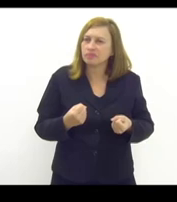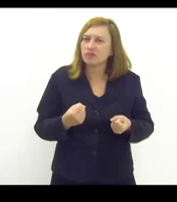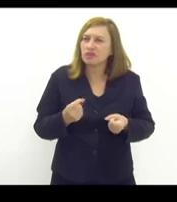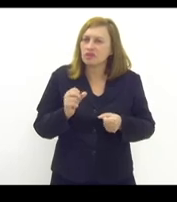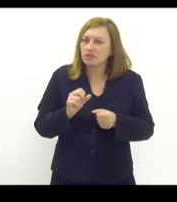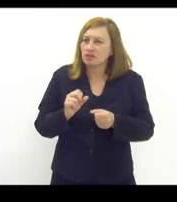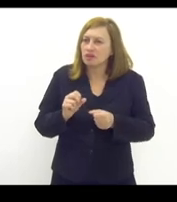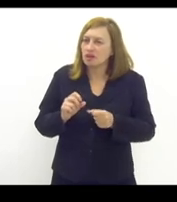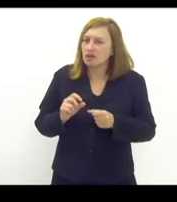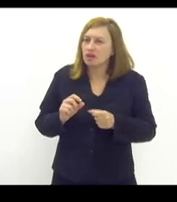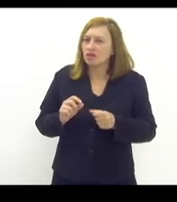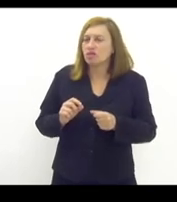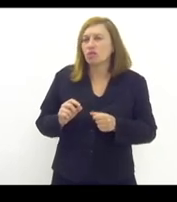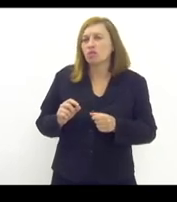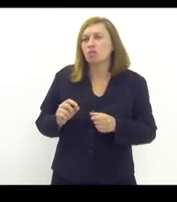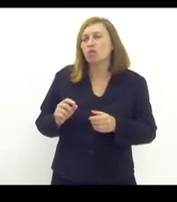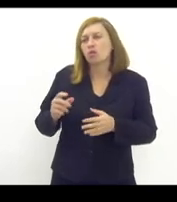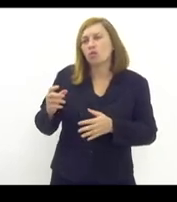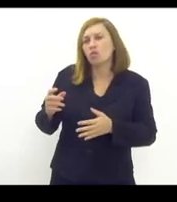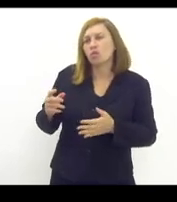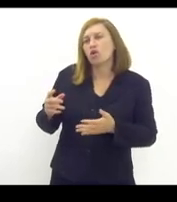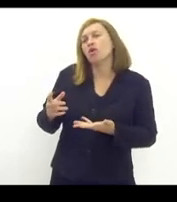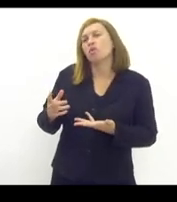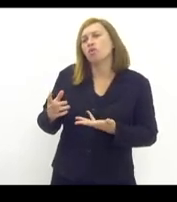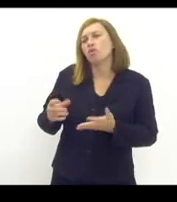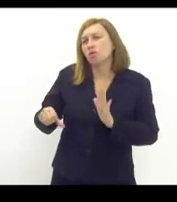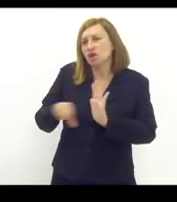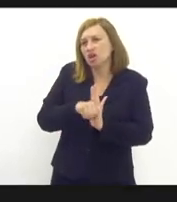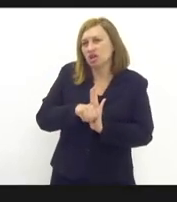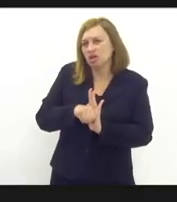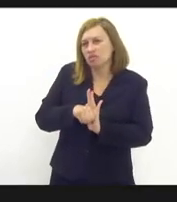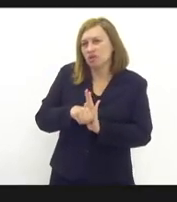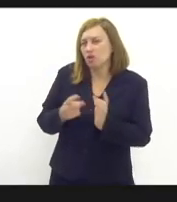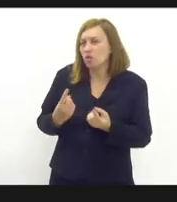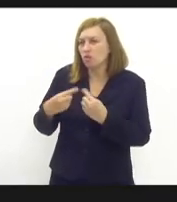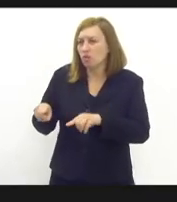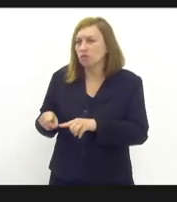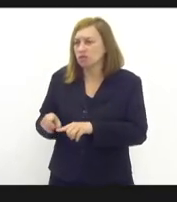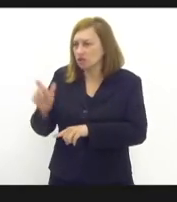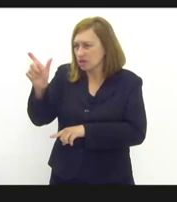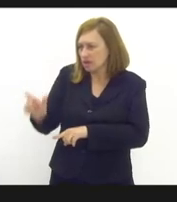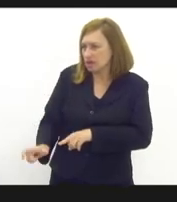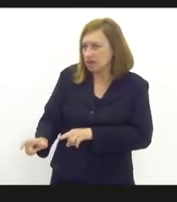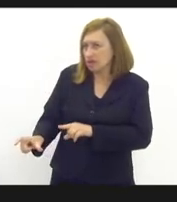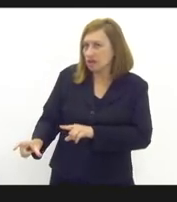ele é gravíssimo, gravíssimo em todos os sentidos.